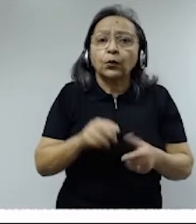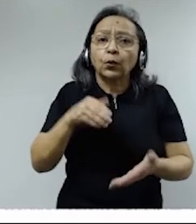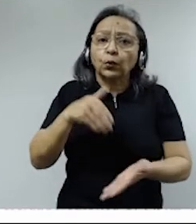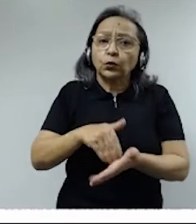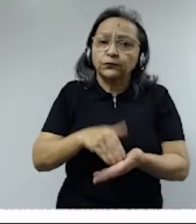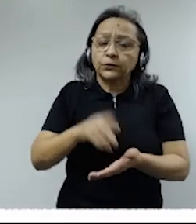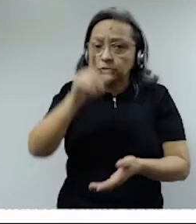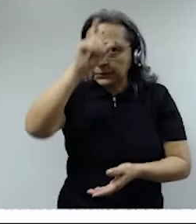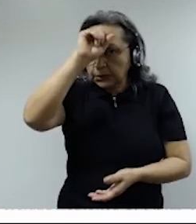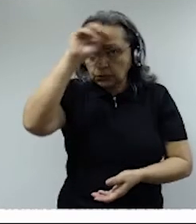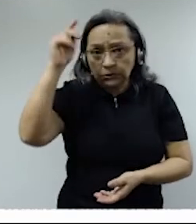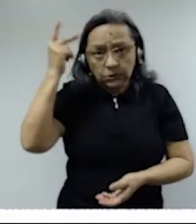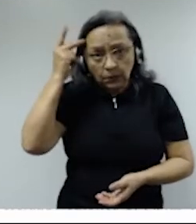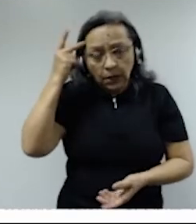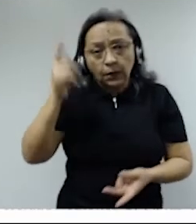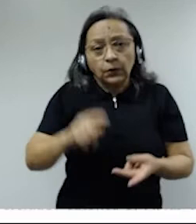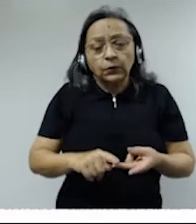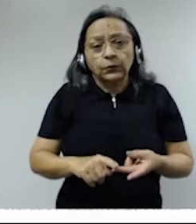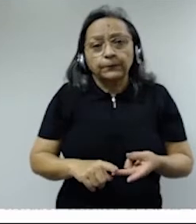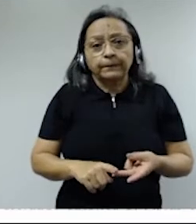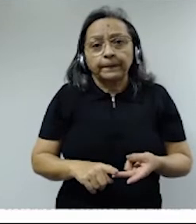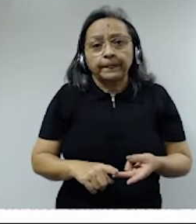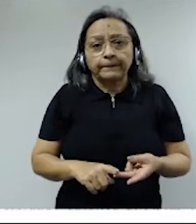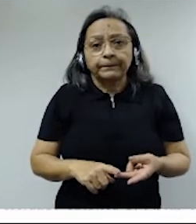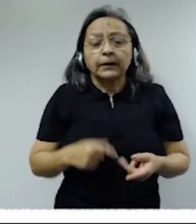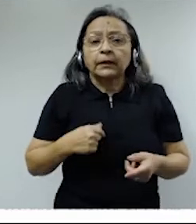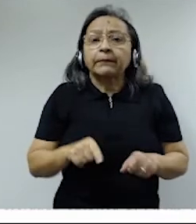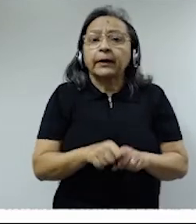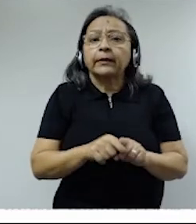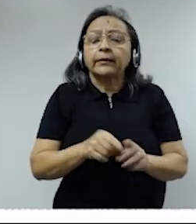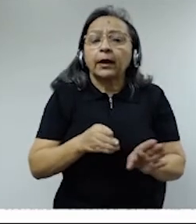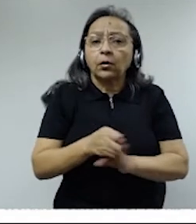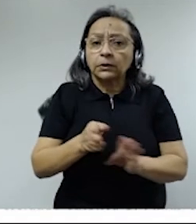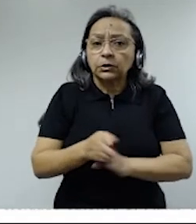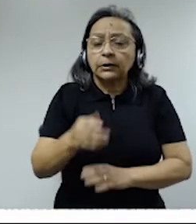último, o CREMERS, a recomendação da